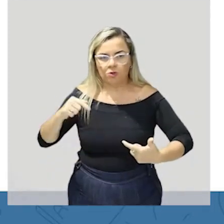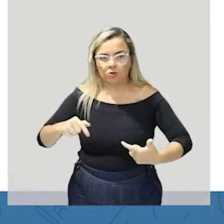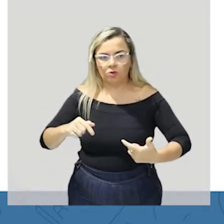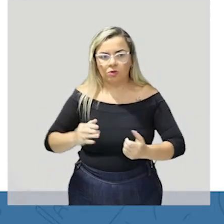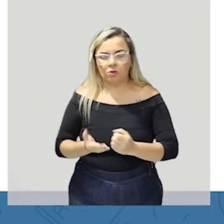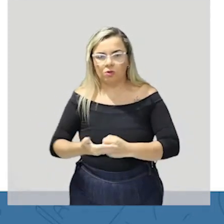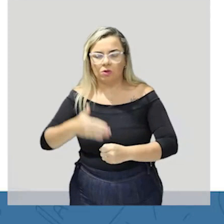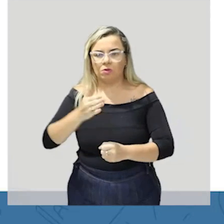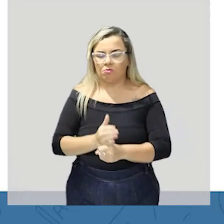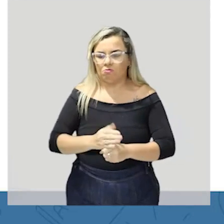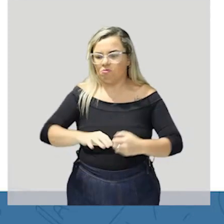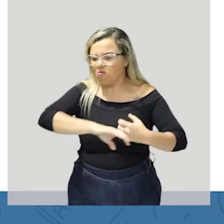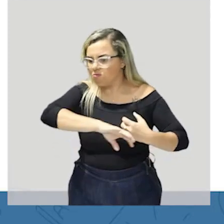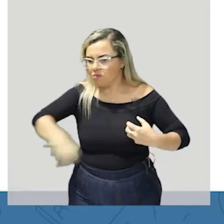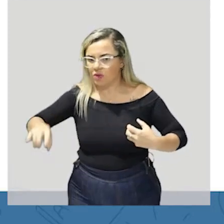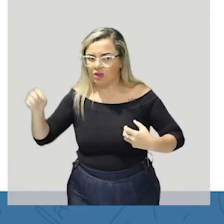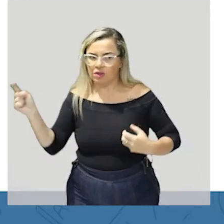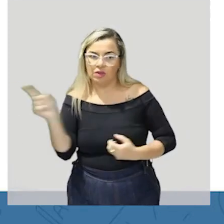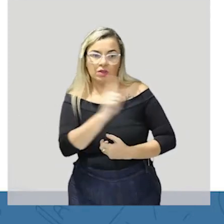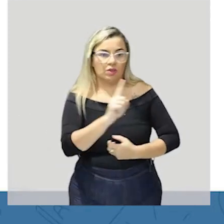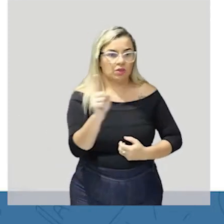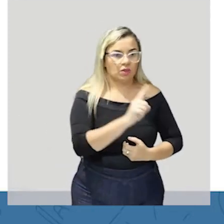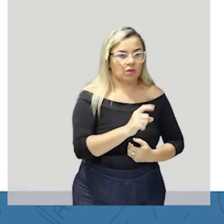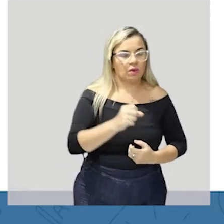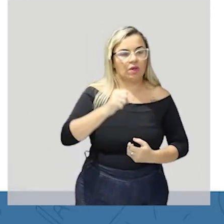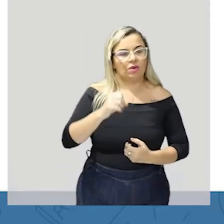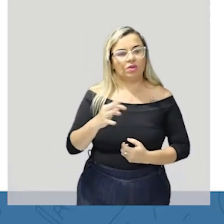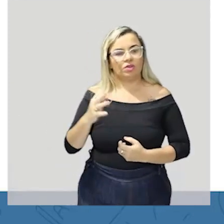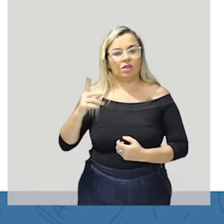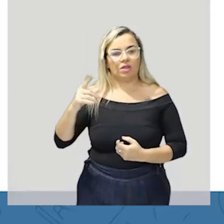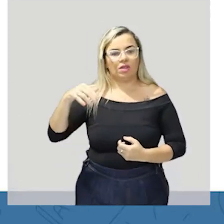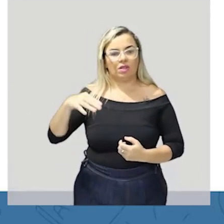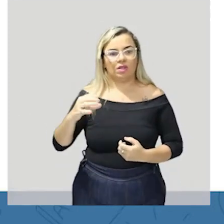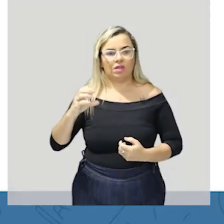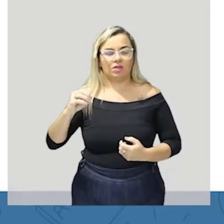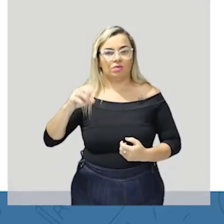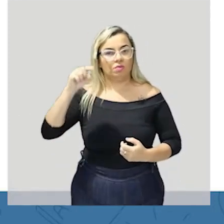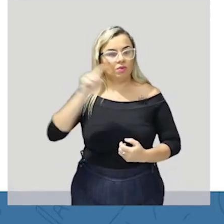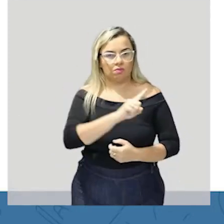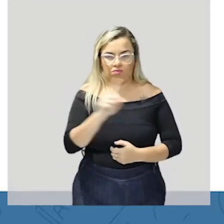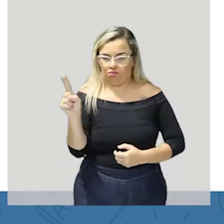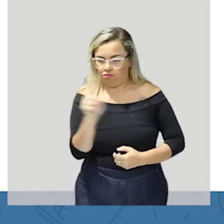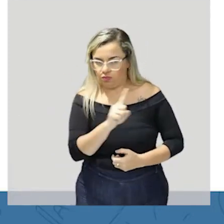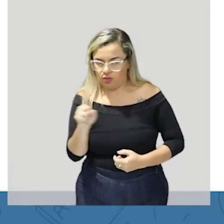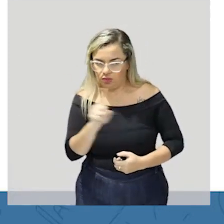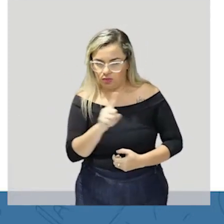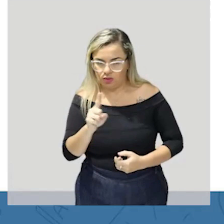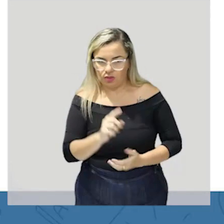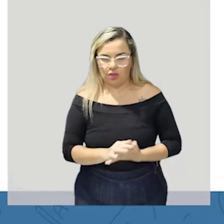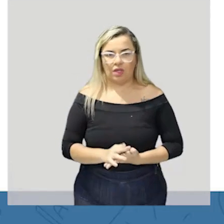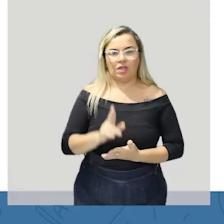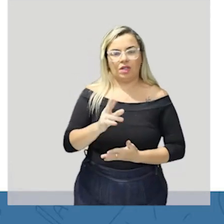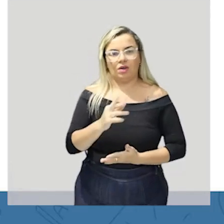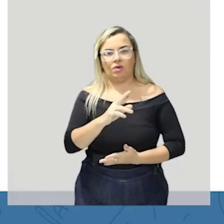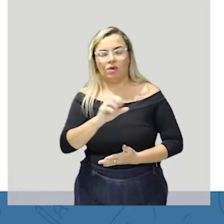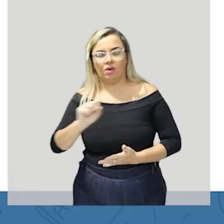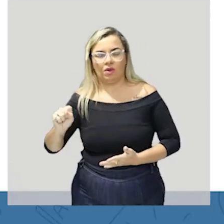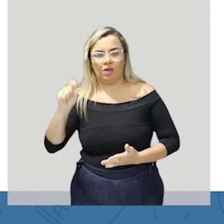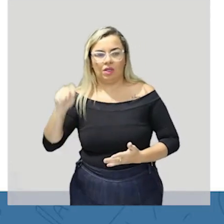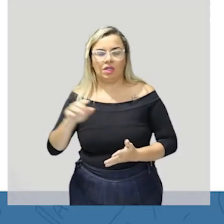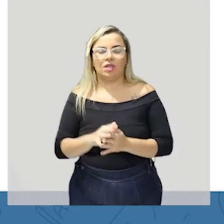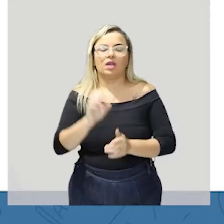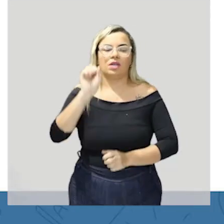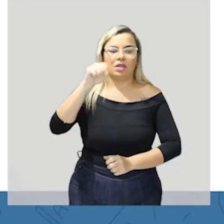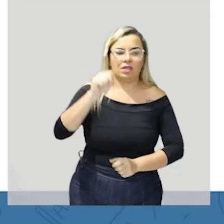a crítica ao stalinismo. O stalinismo é na União Soviética. Aqui é o combate ao fascismo, representado ali pelos interesses do franquismo